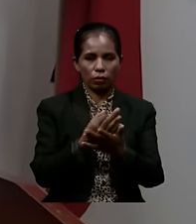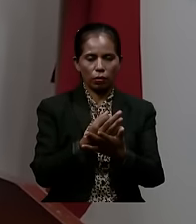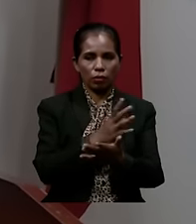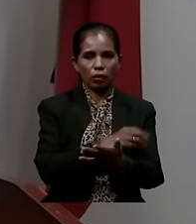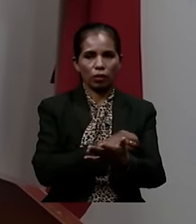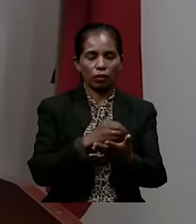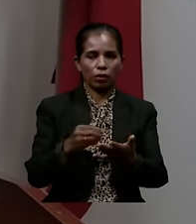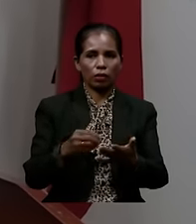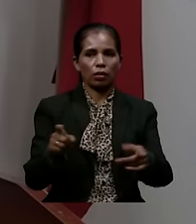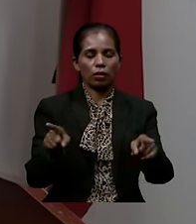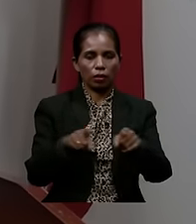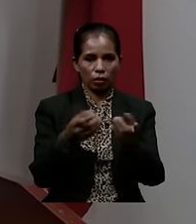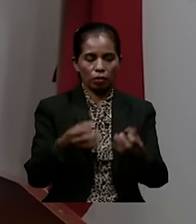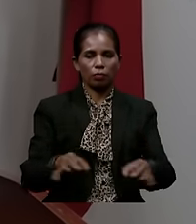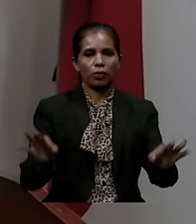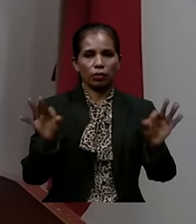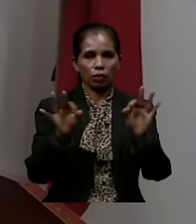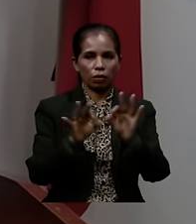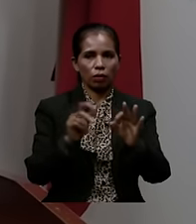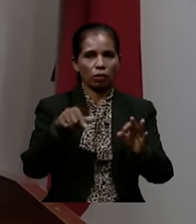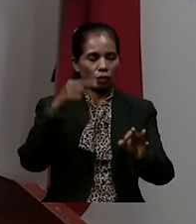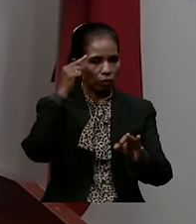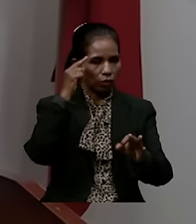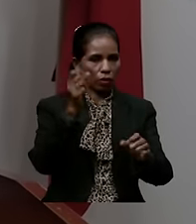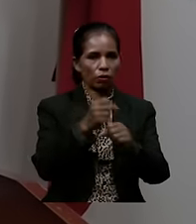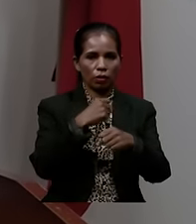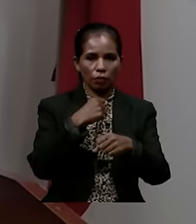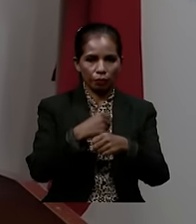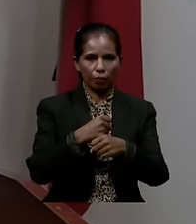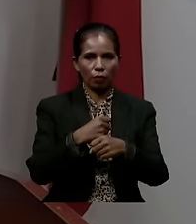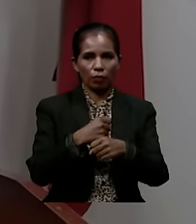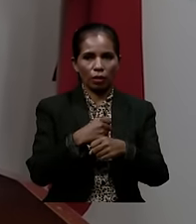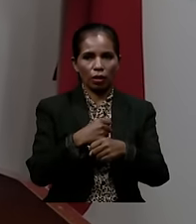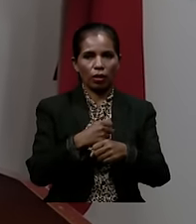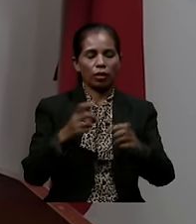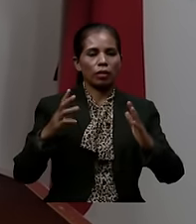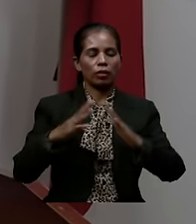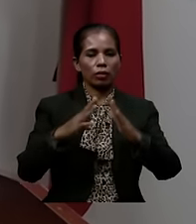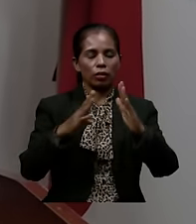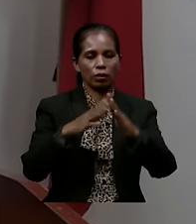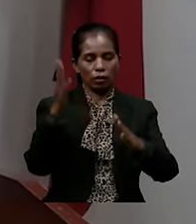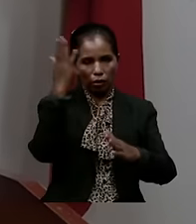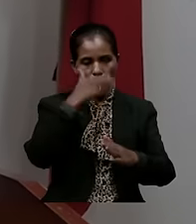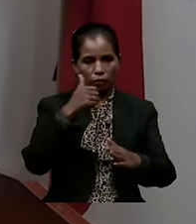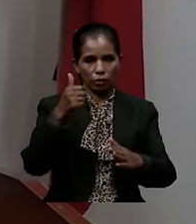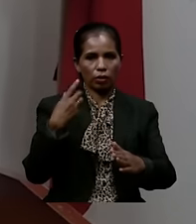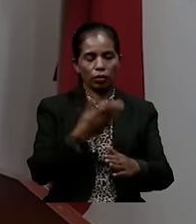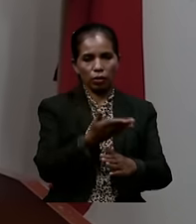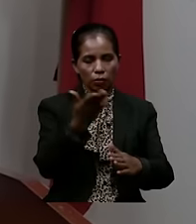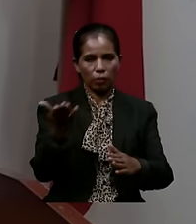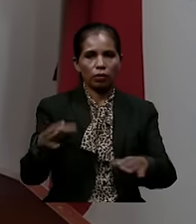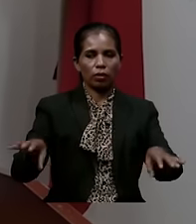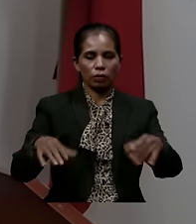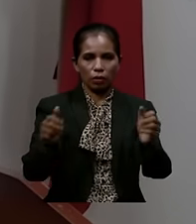priori, sai duni anza prioridade, governo atuhalo, cidade sai capaz de utan, e te pode ser a